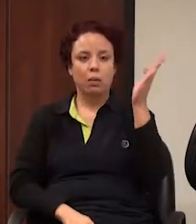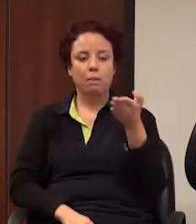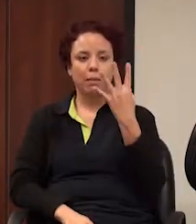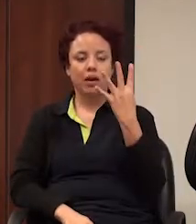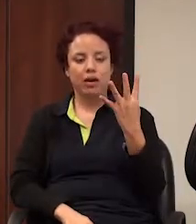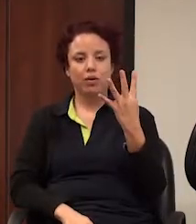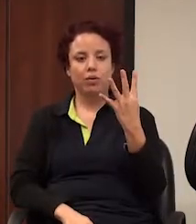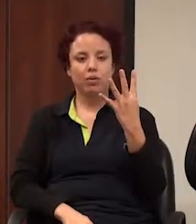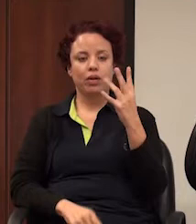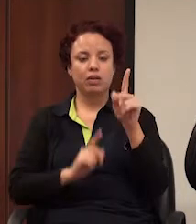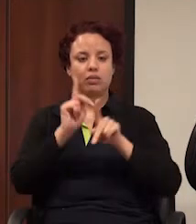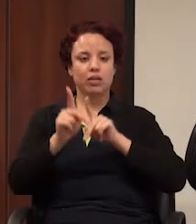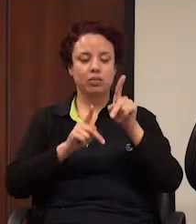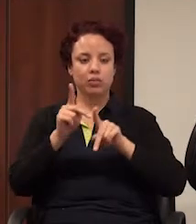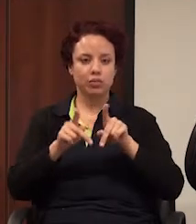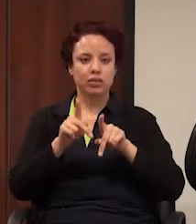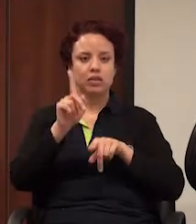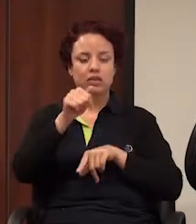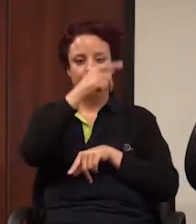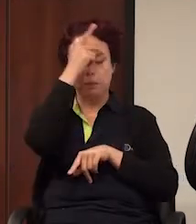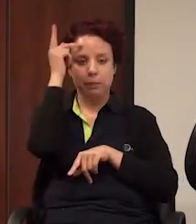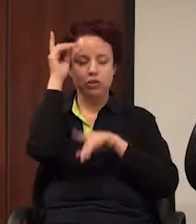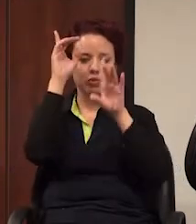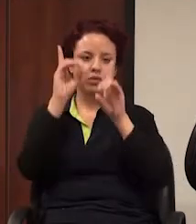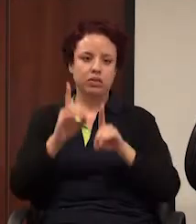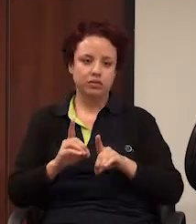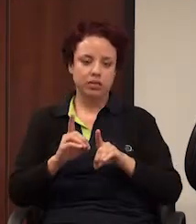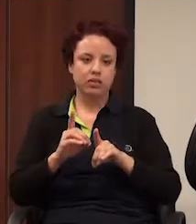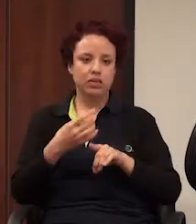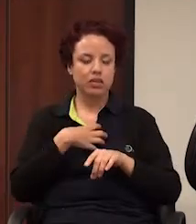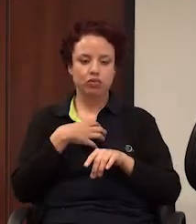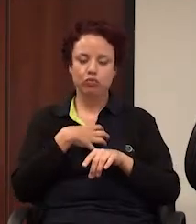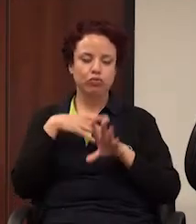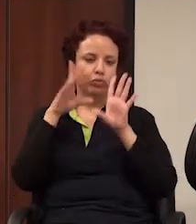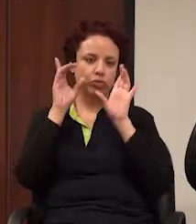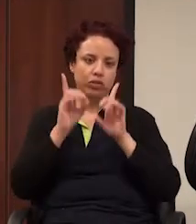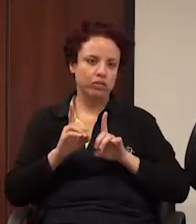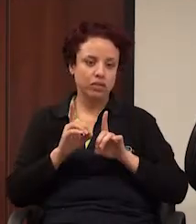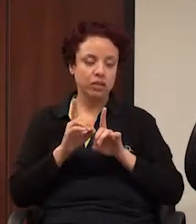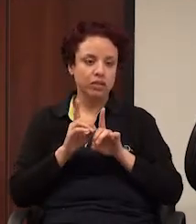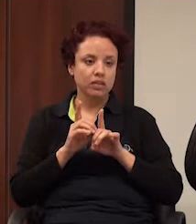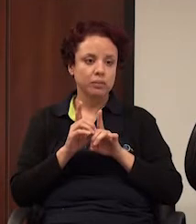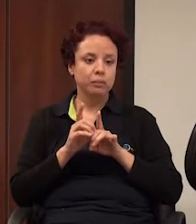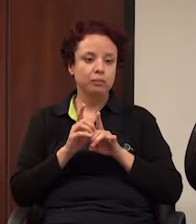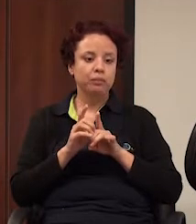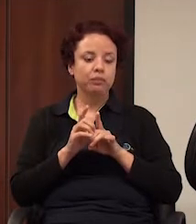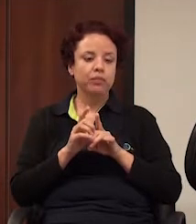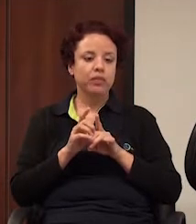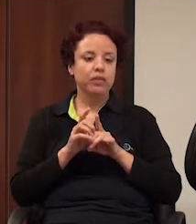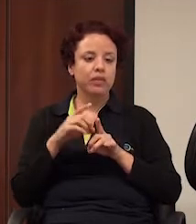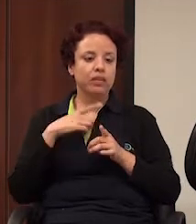milhões de habitantes, né, são pessoas com deficiência, com algum tipo de deficiência. E dentre